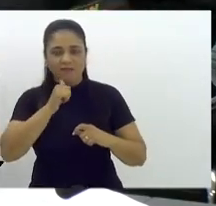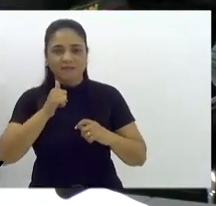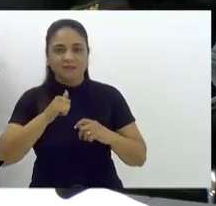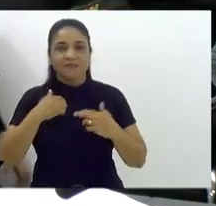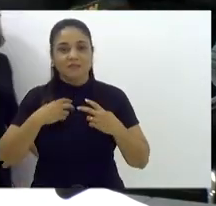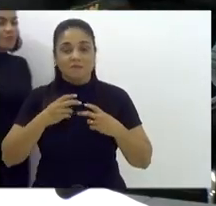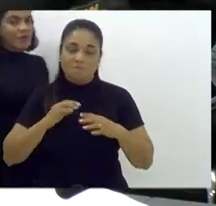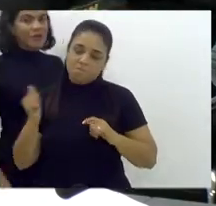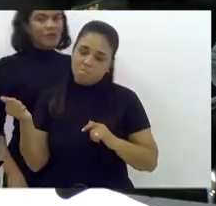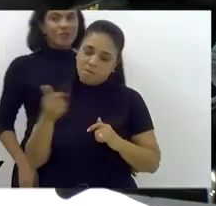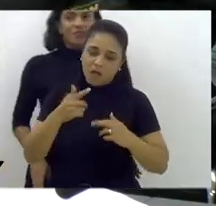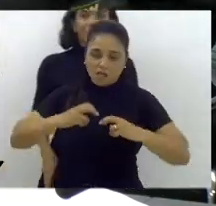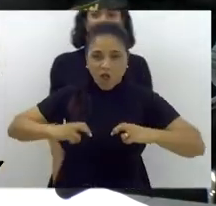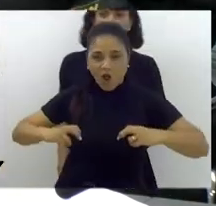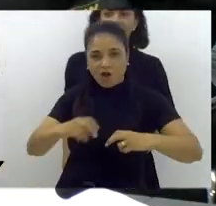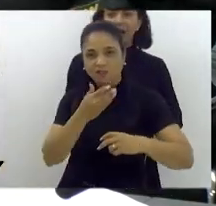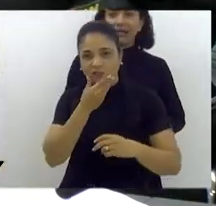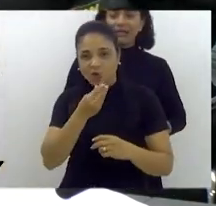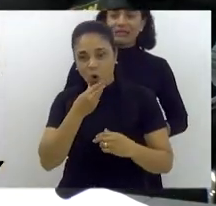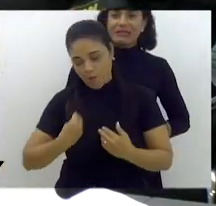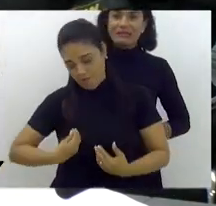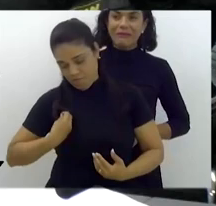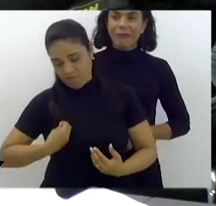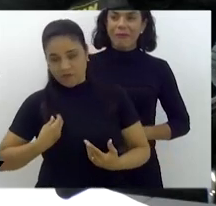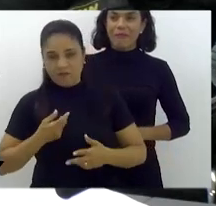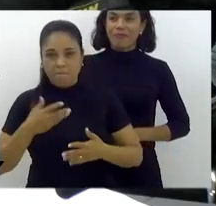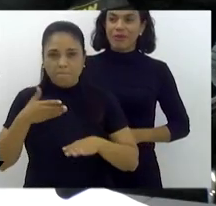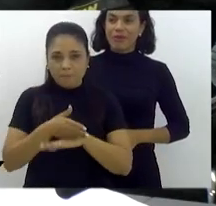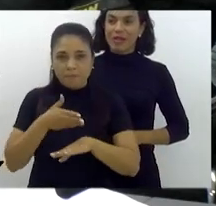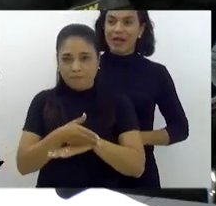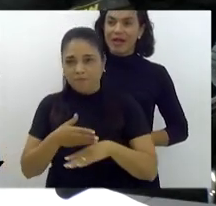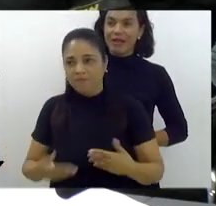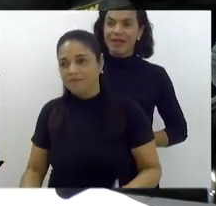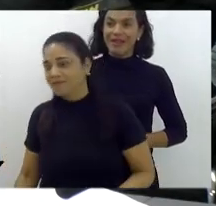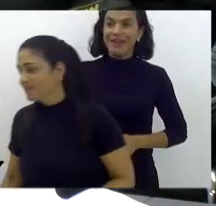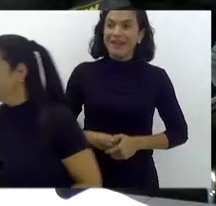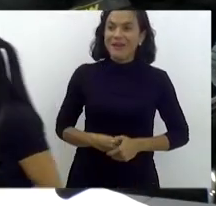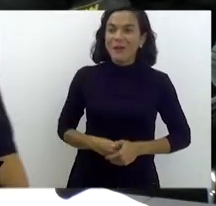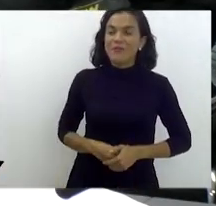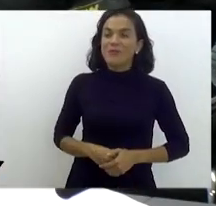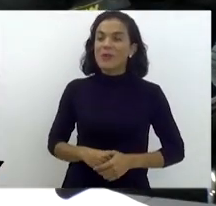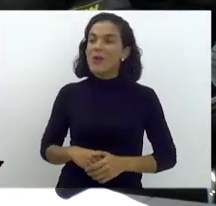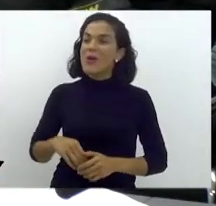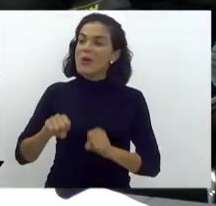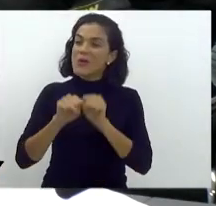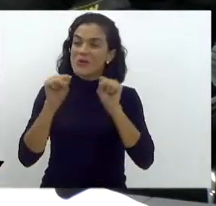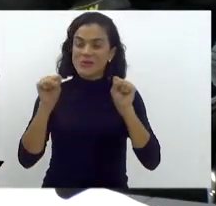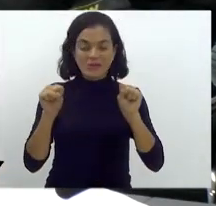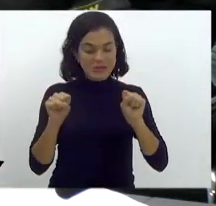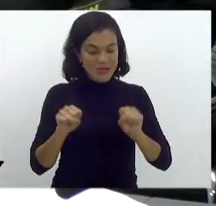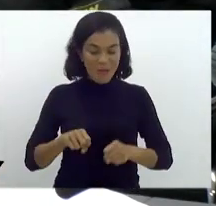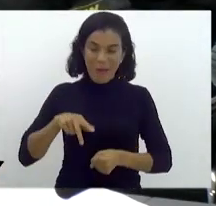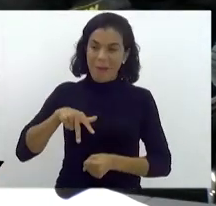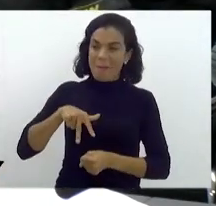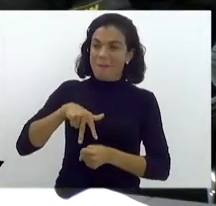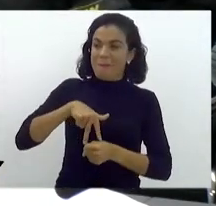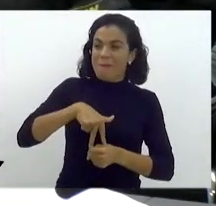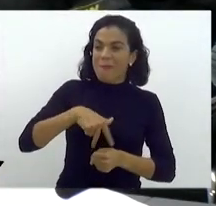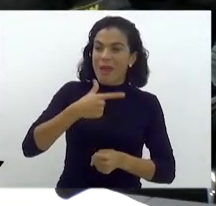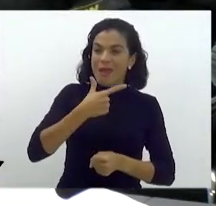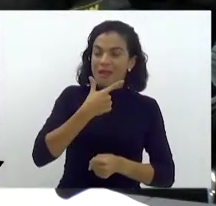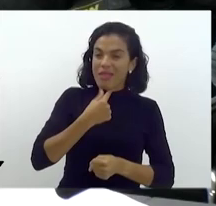homens do que de mulheres e o sistema patriarcal não é para se discutir